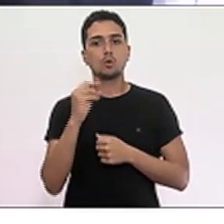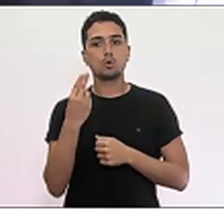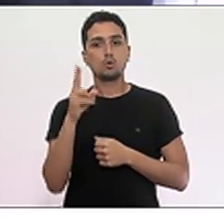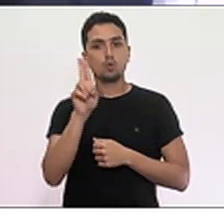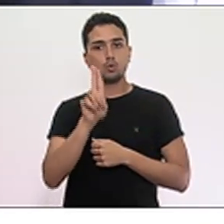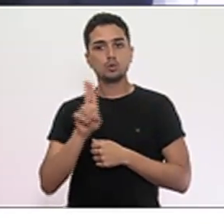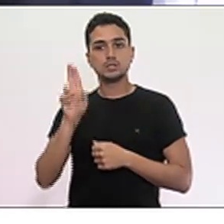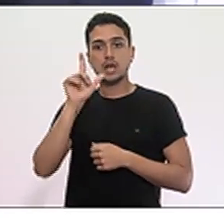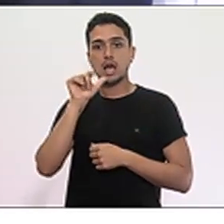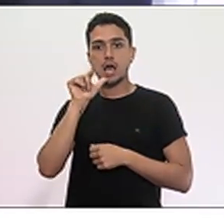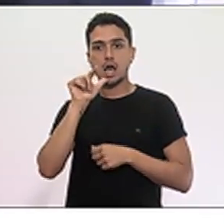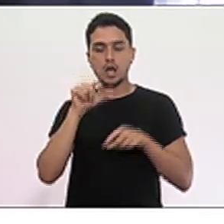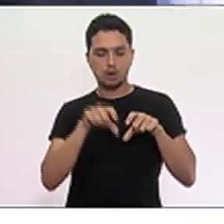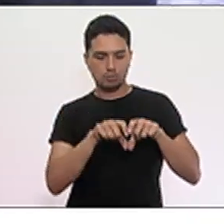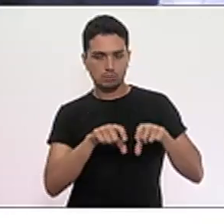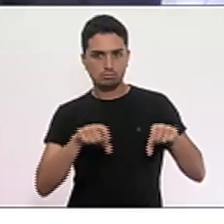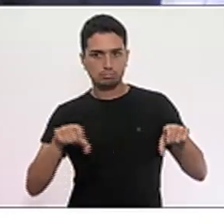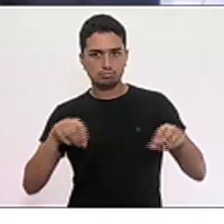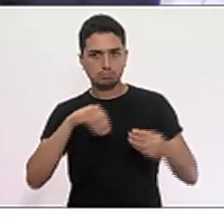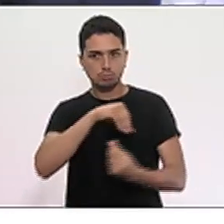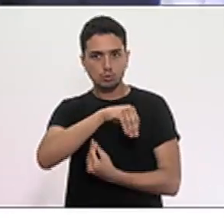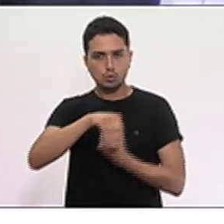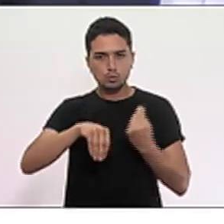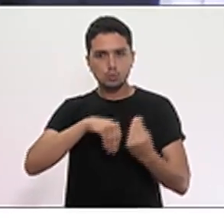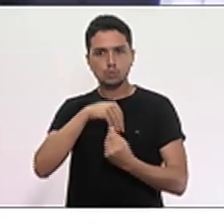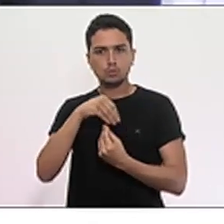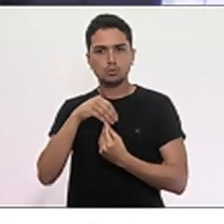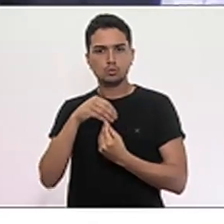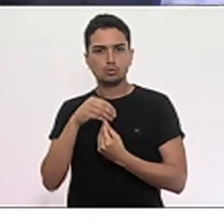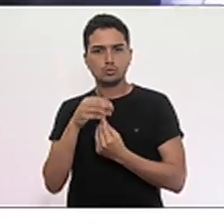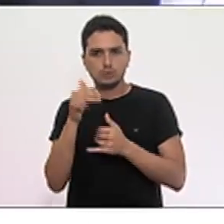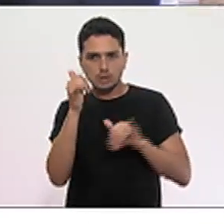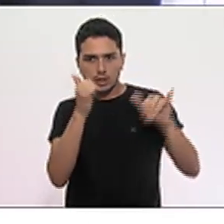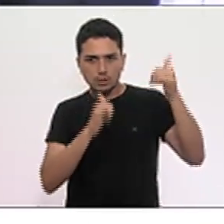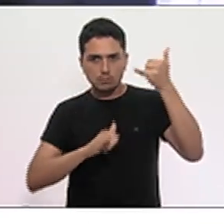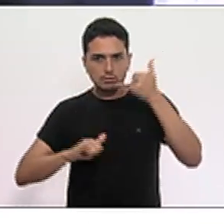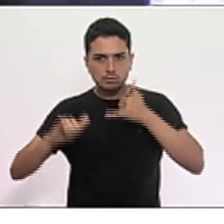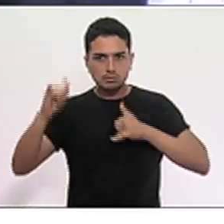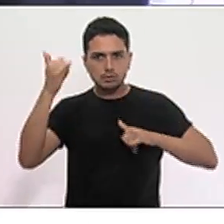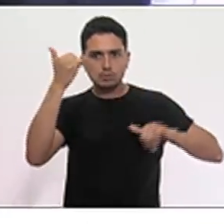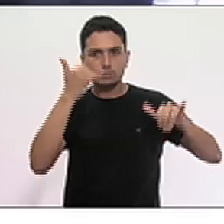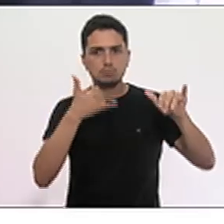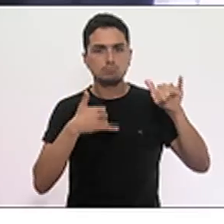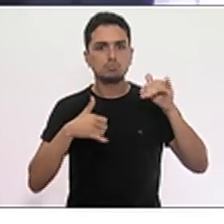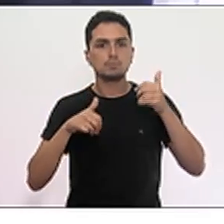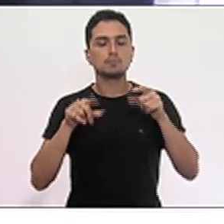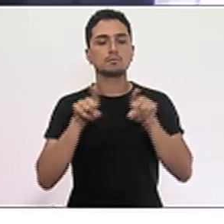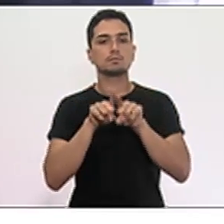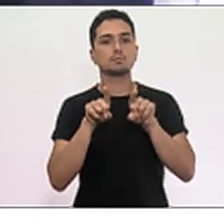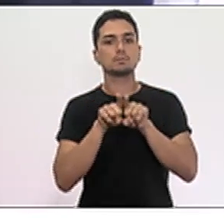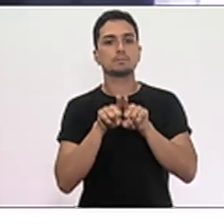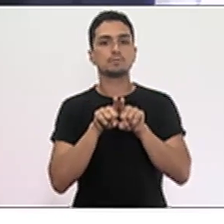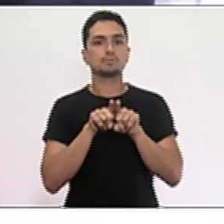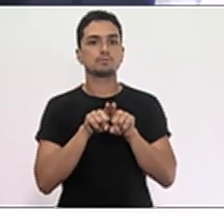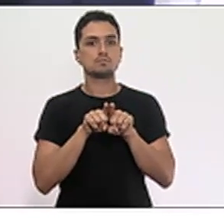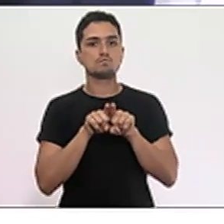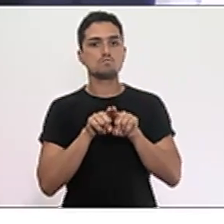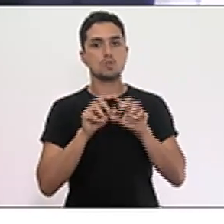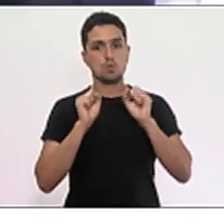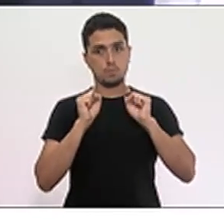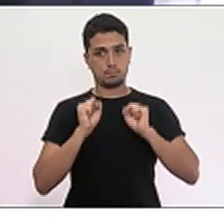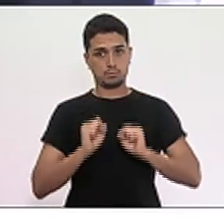diluição de efluentes, o poder público nas suas 3 instâncias e a sociedade